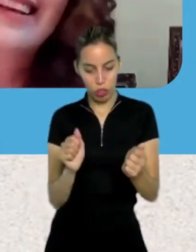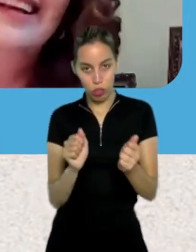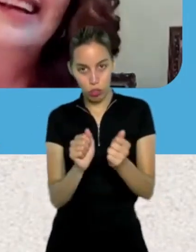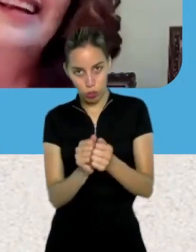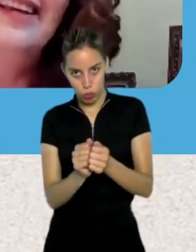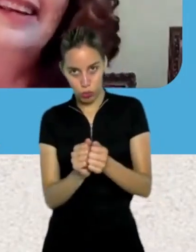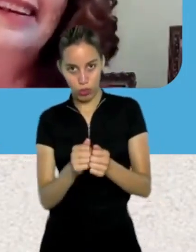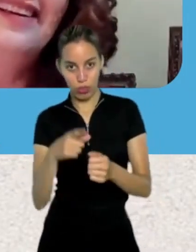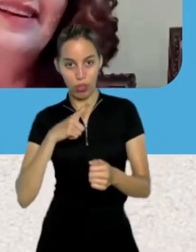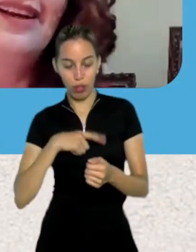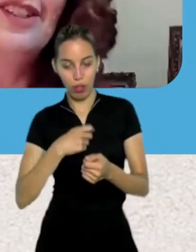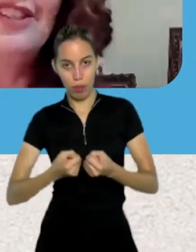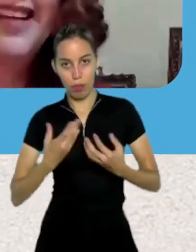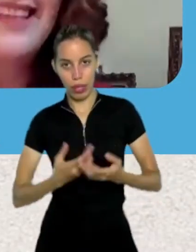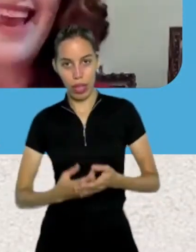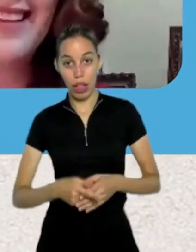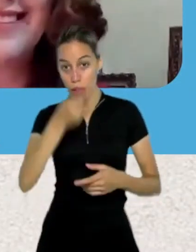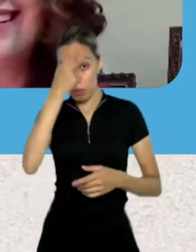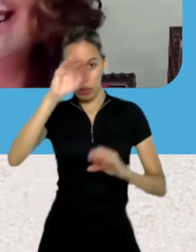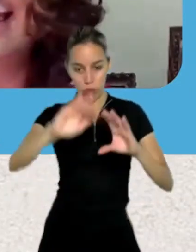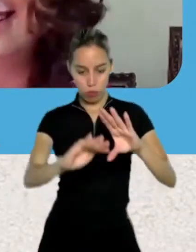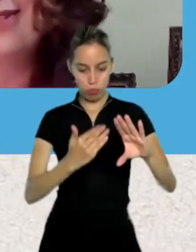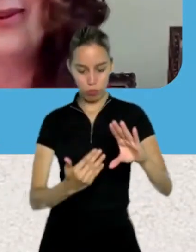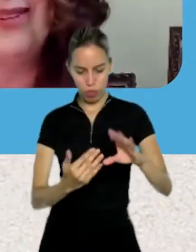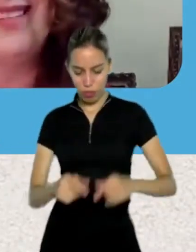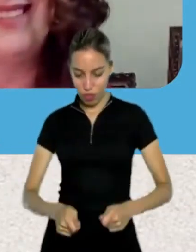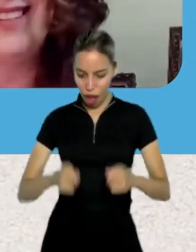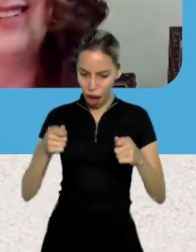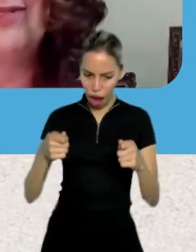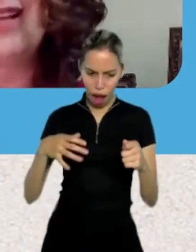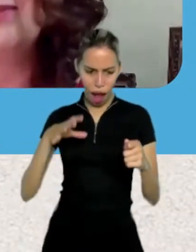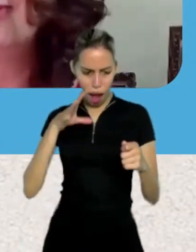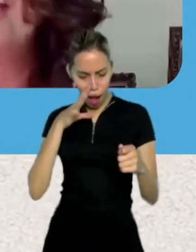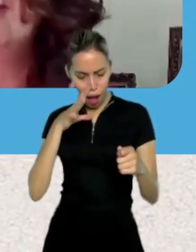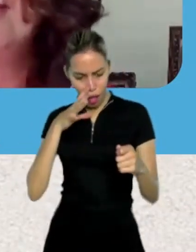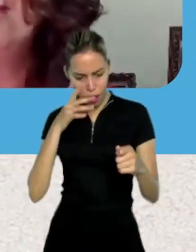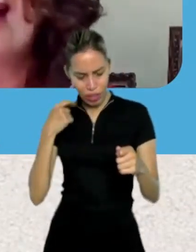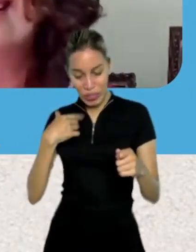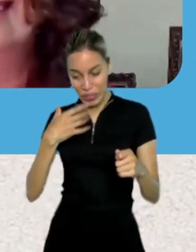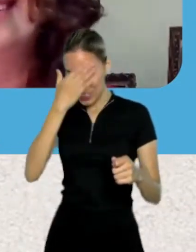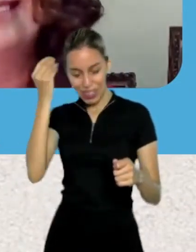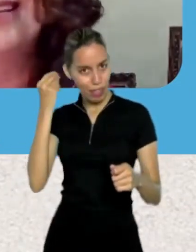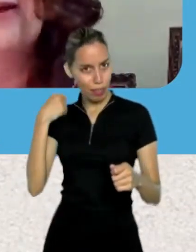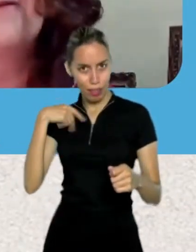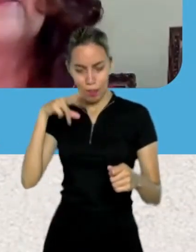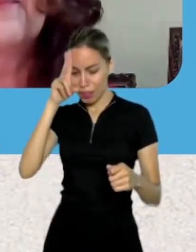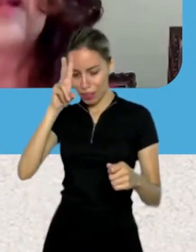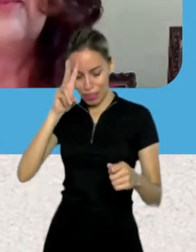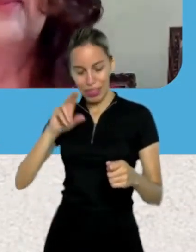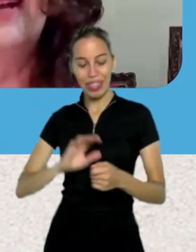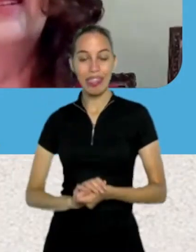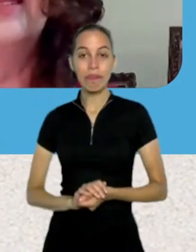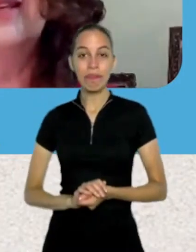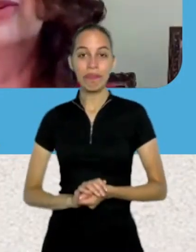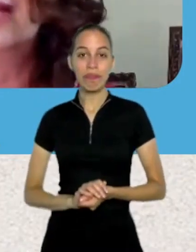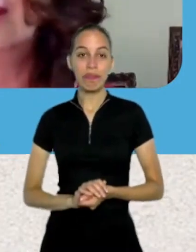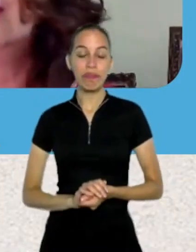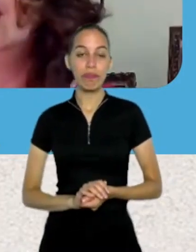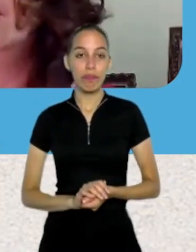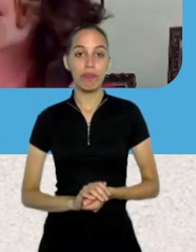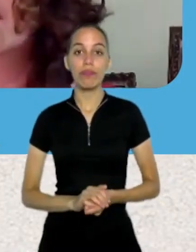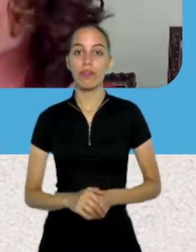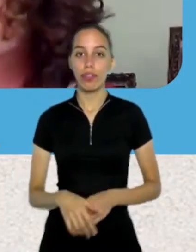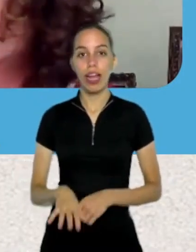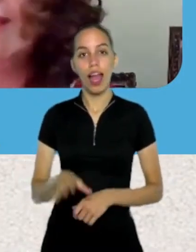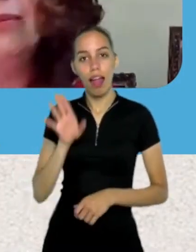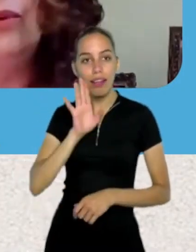né? E a gente até esquece, né, das coisas que a gente faz, mas foi muito bacana, assim. Mas eu sempre